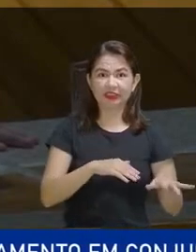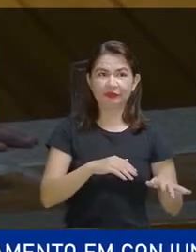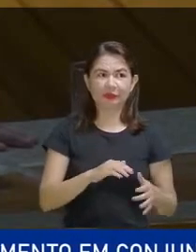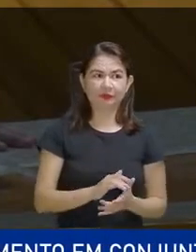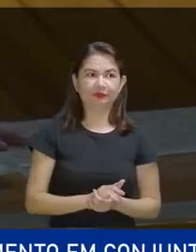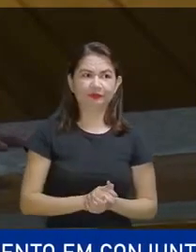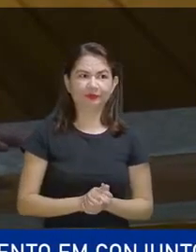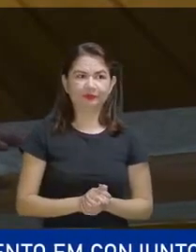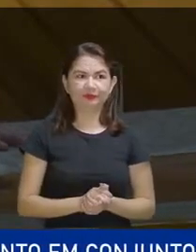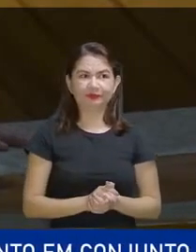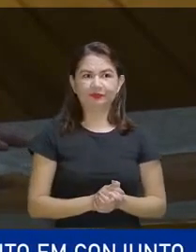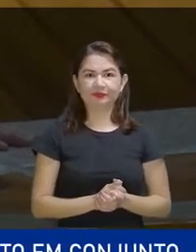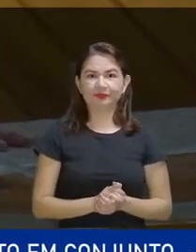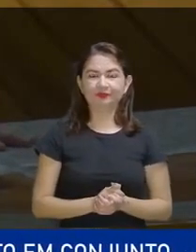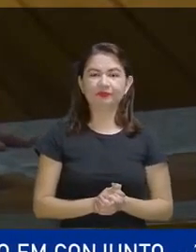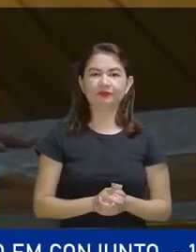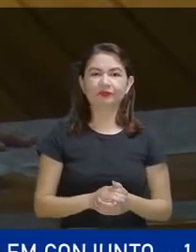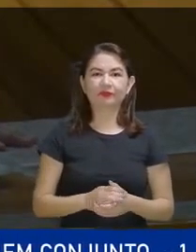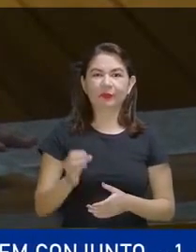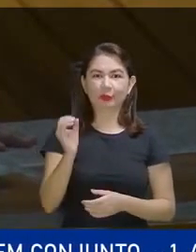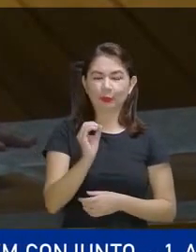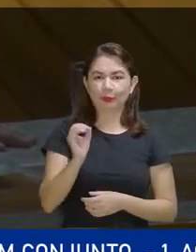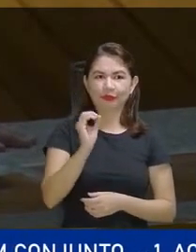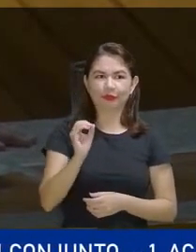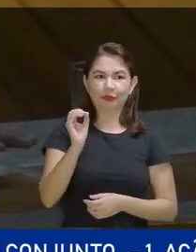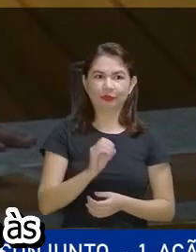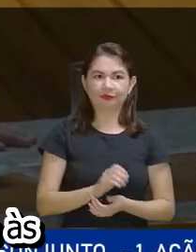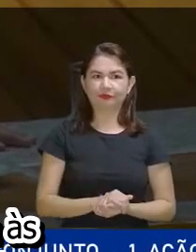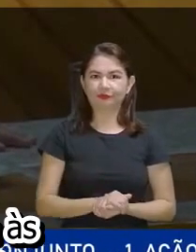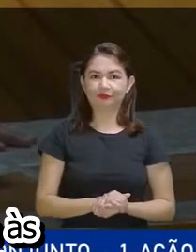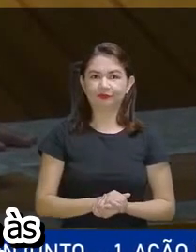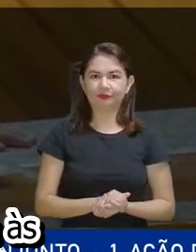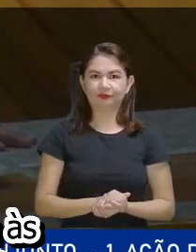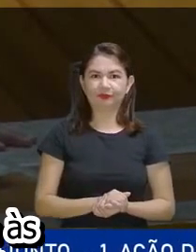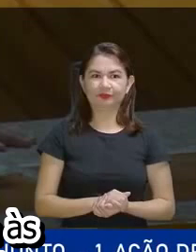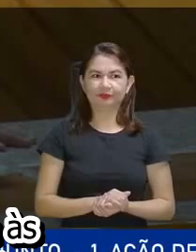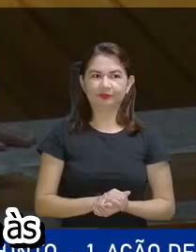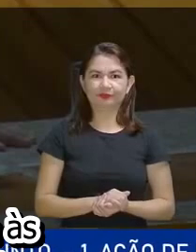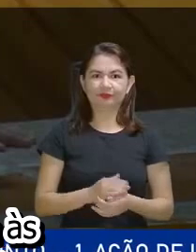no iniciozinho de outubro. Então,